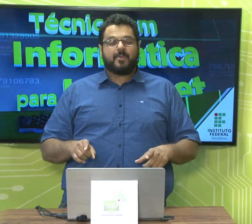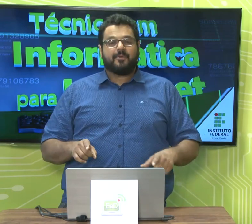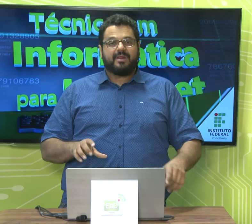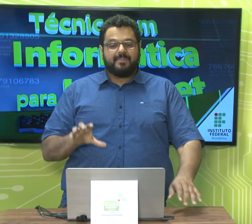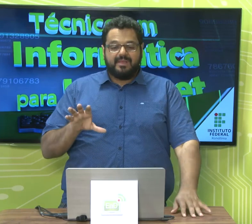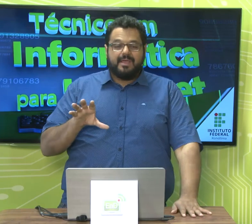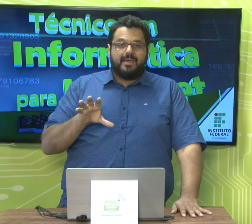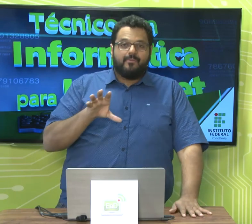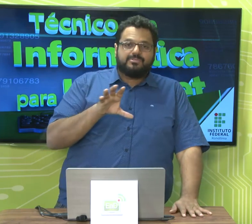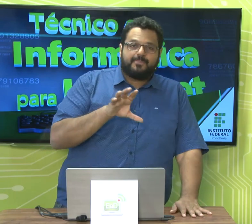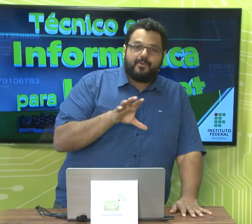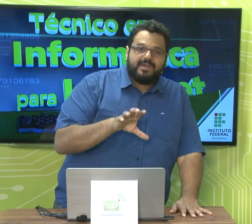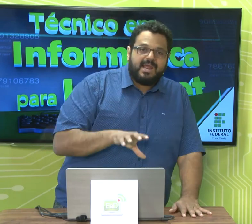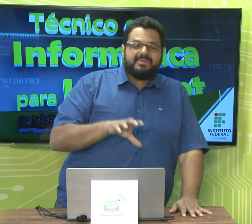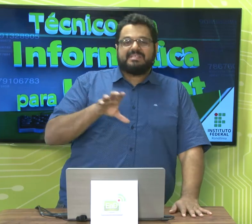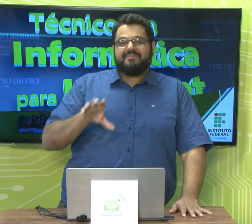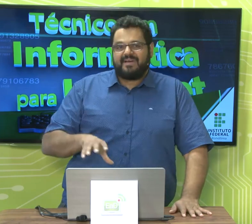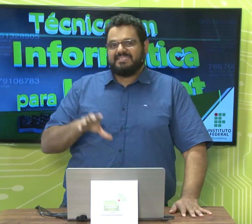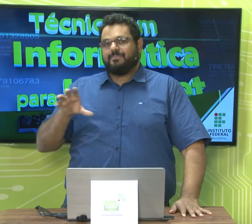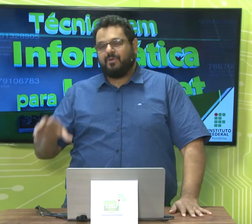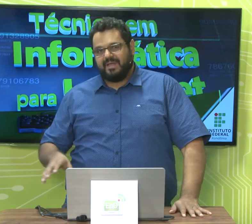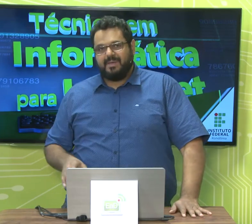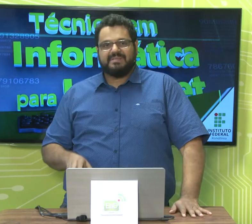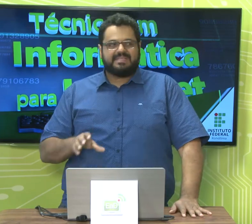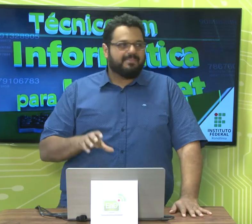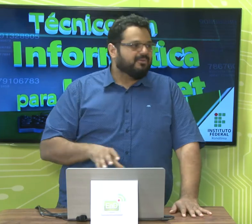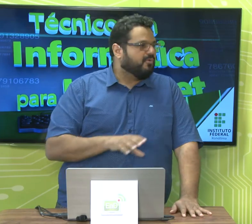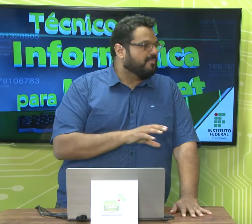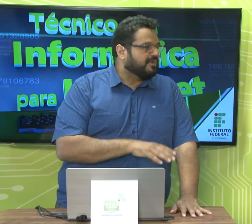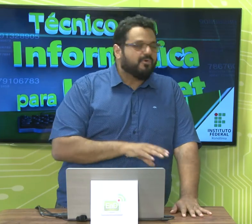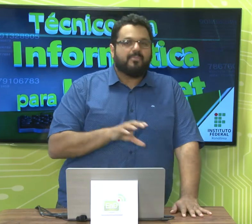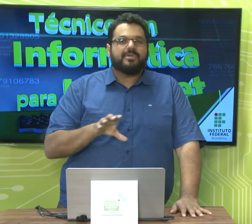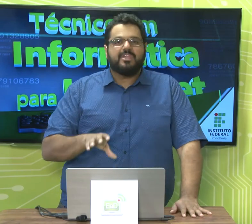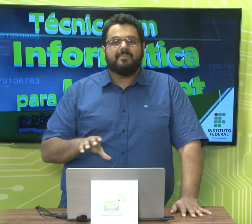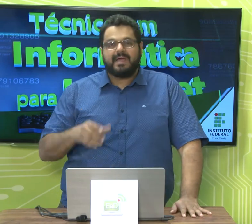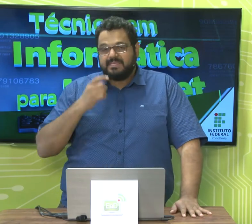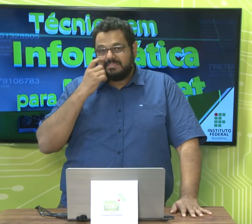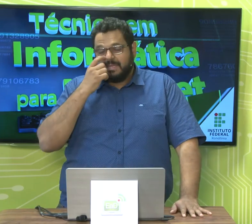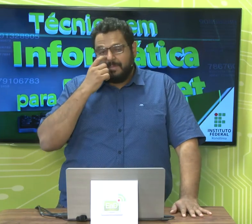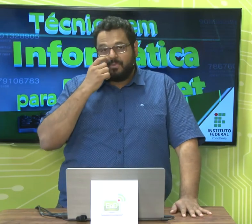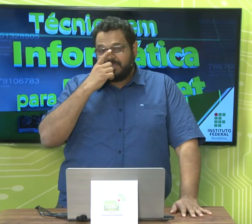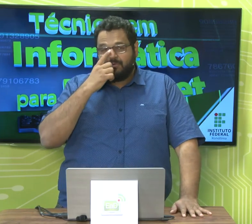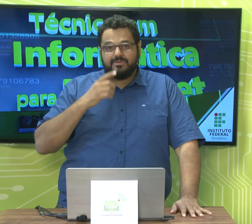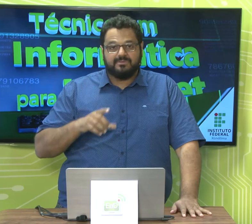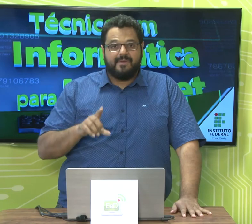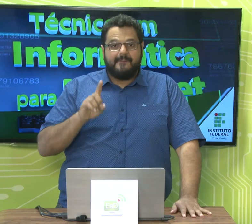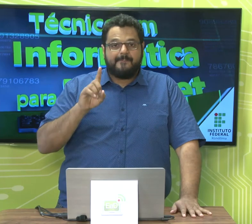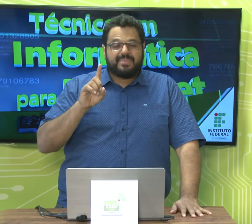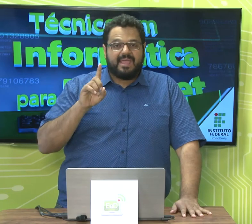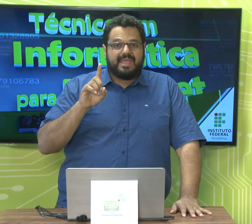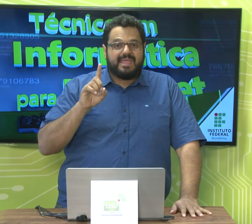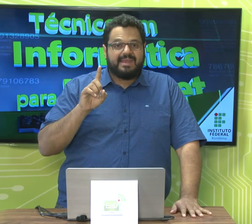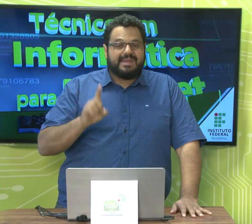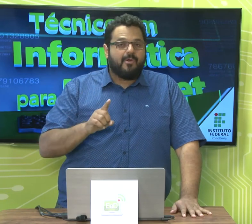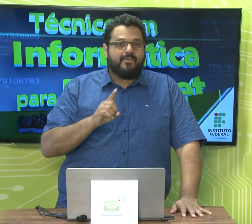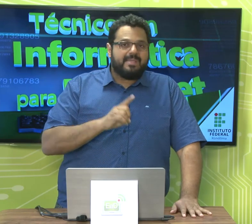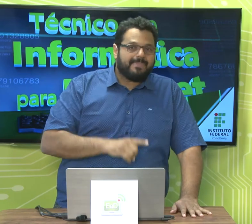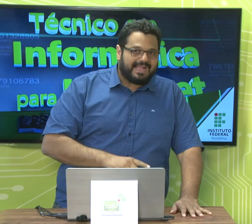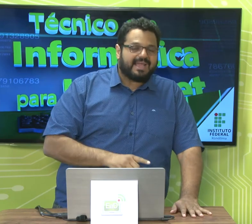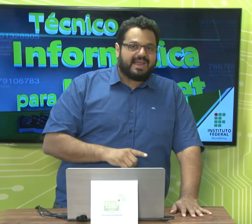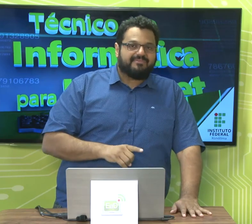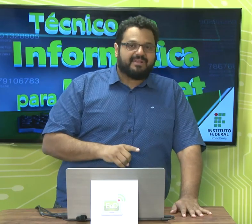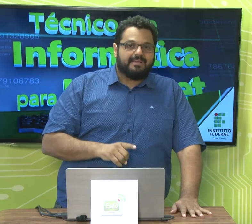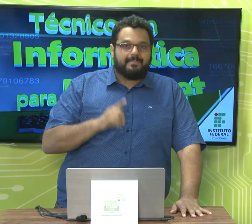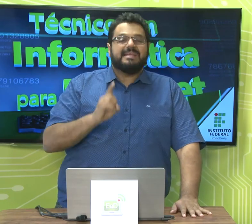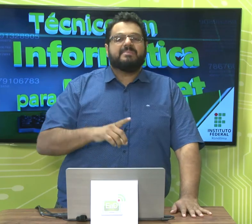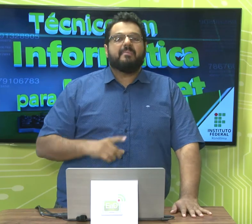desenvolver seu próprio programa. Os programas que fazem programas demandam um computador um pouquinho mais poderoso. Não em